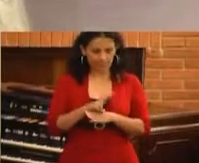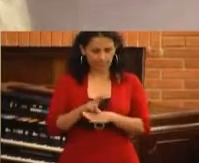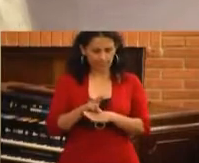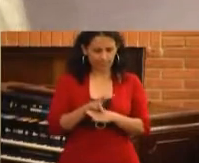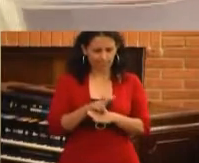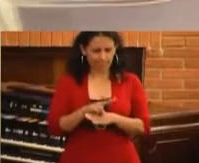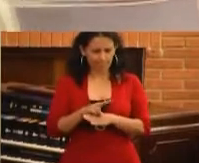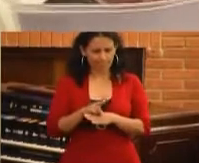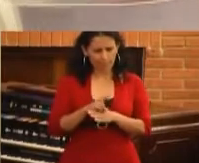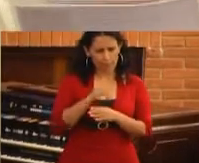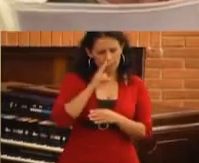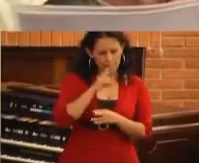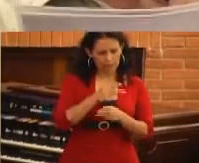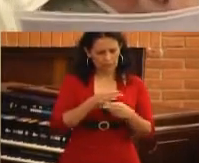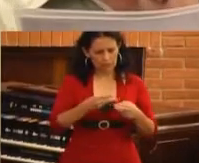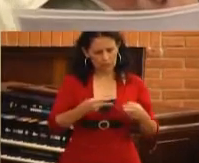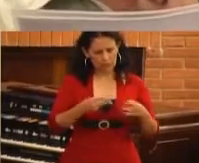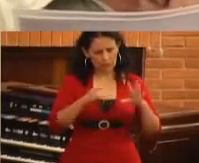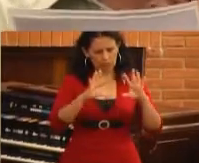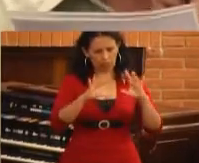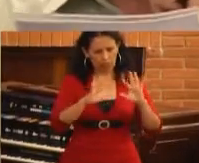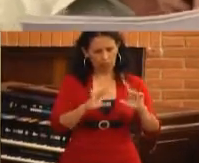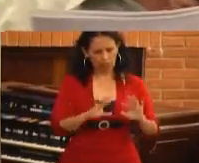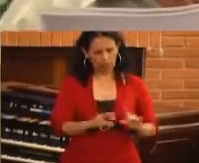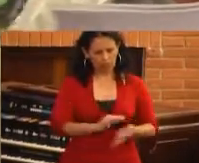a ruína.